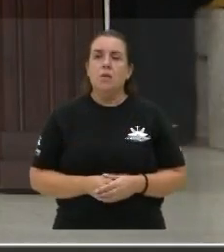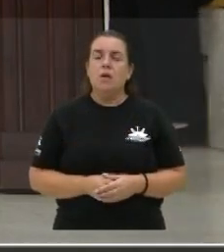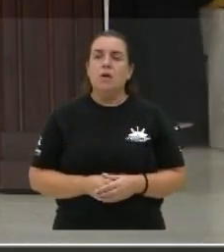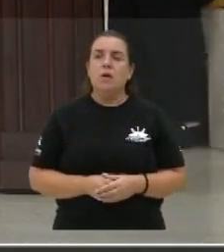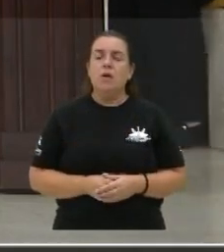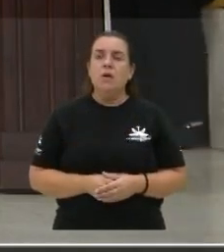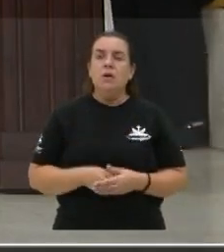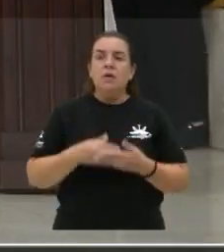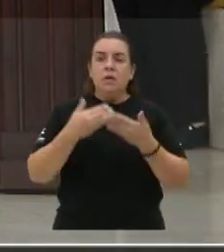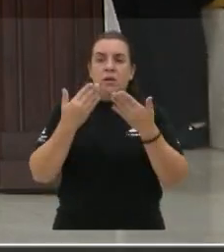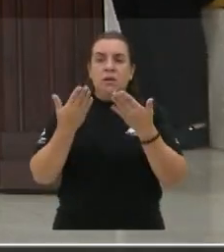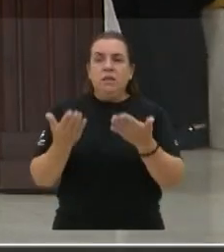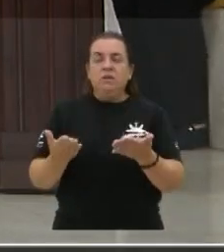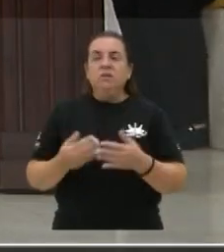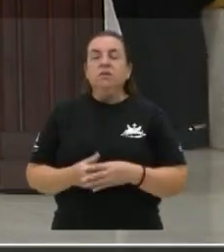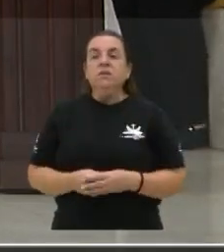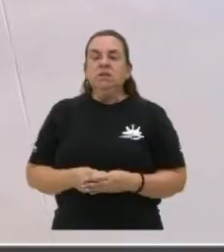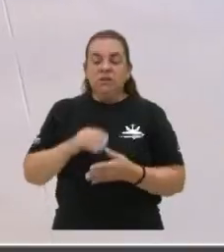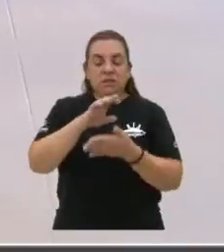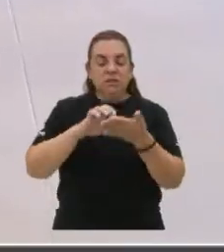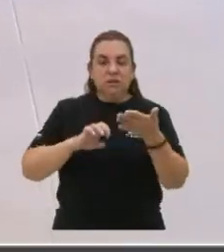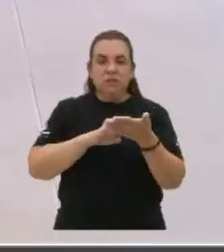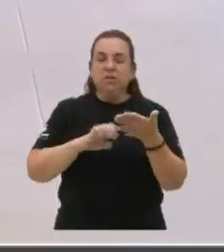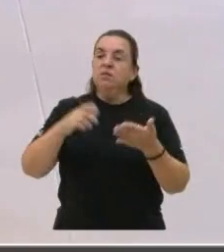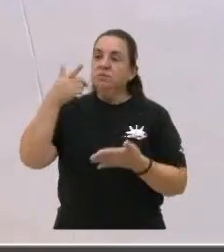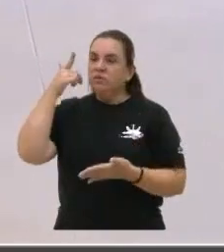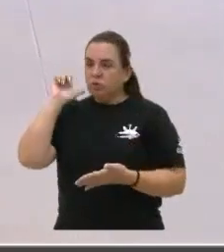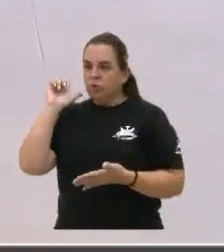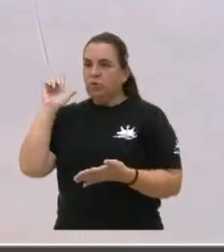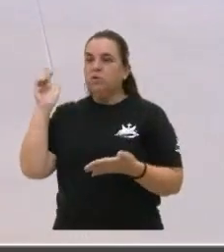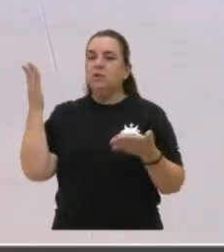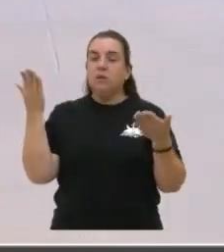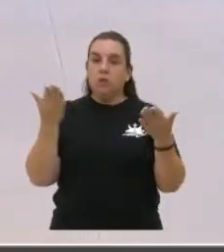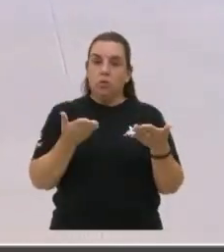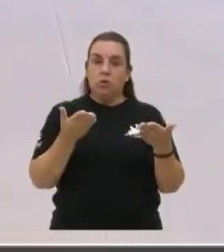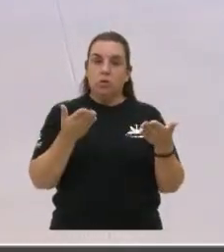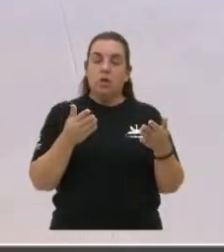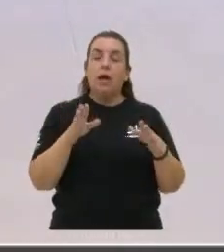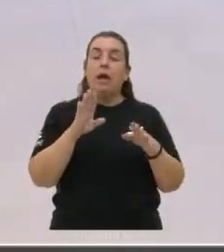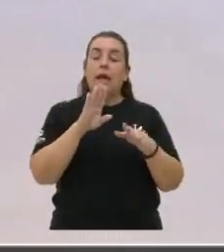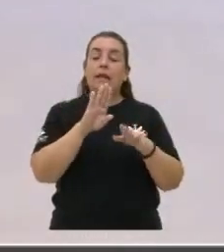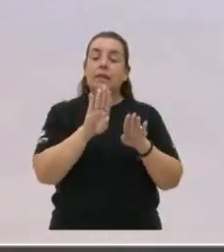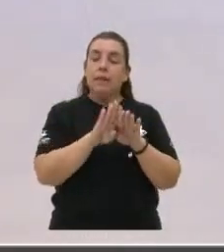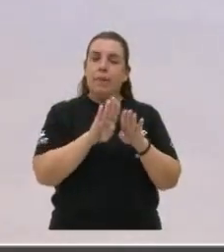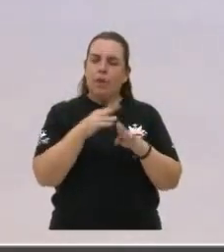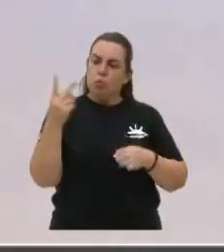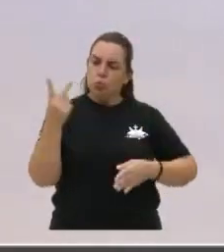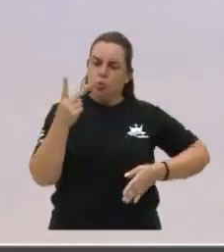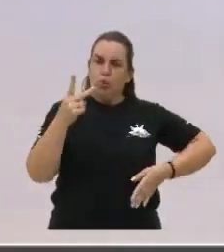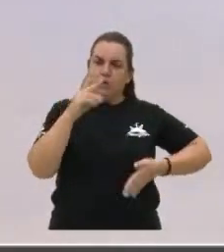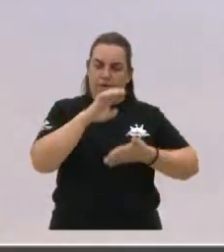é exatamente do Evangelho de ontem e do Evangelho de hoje